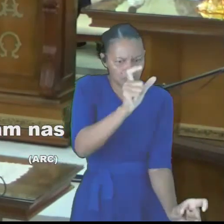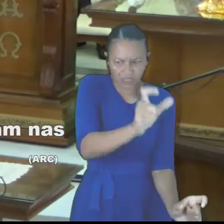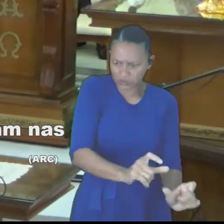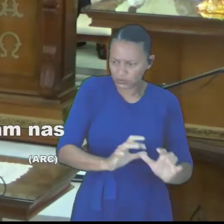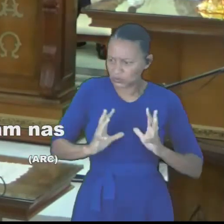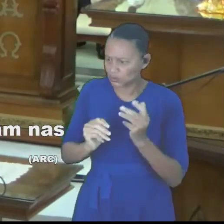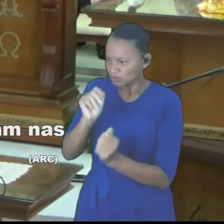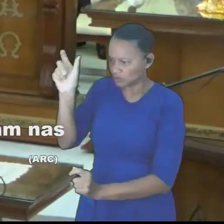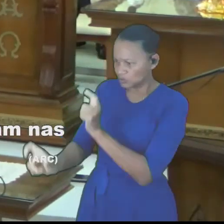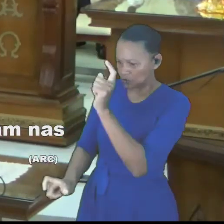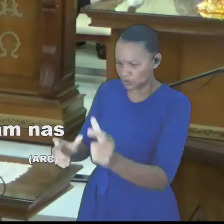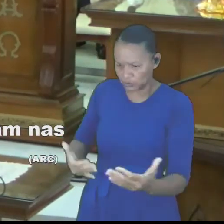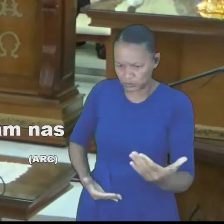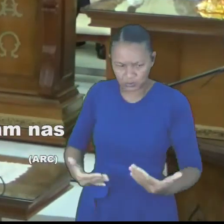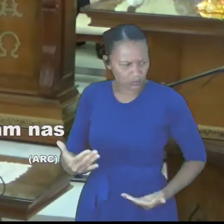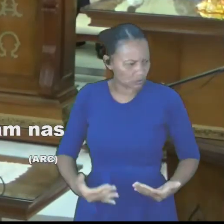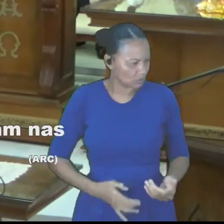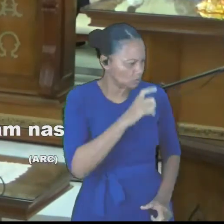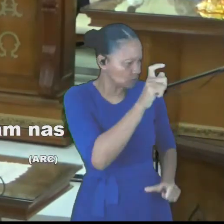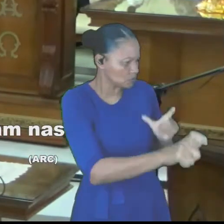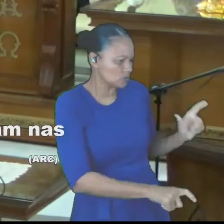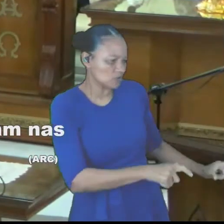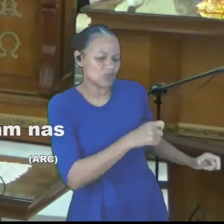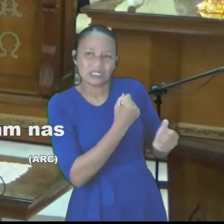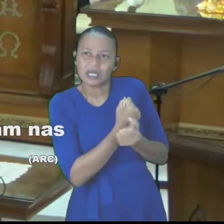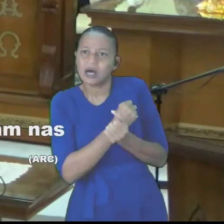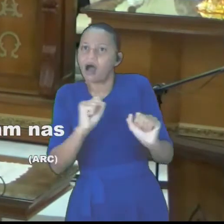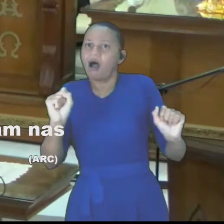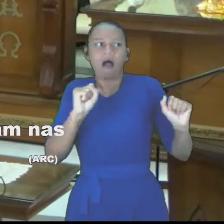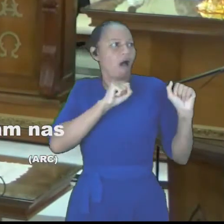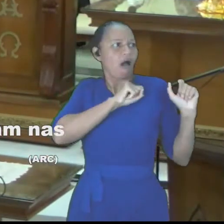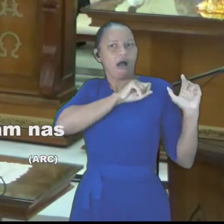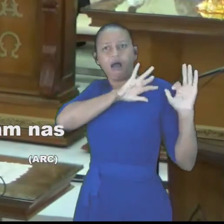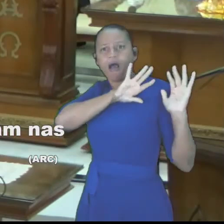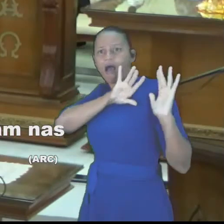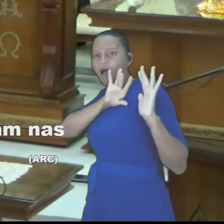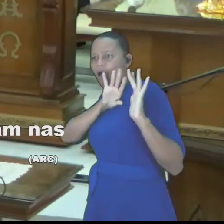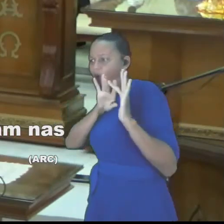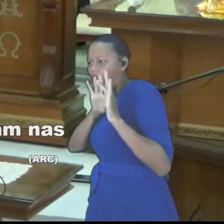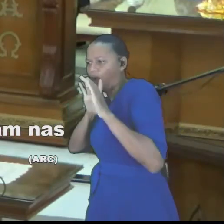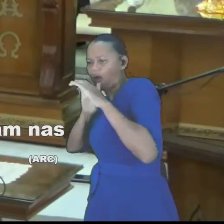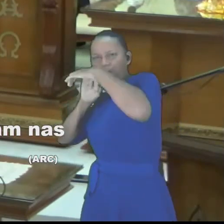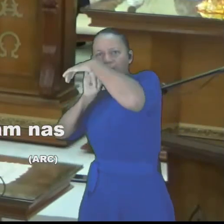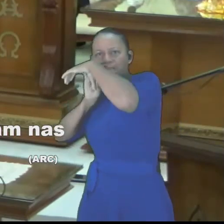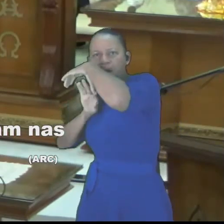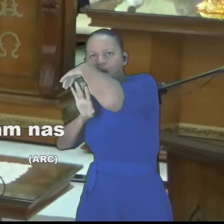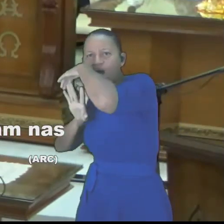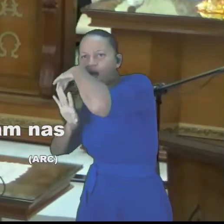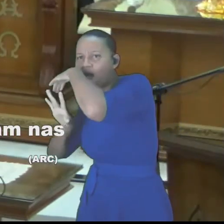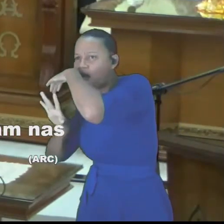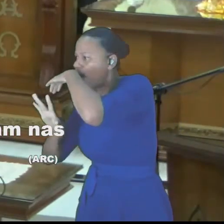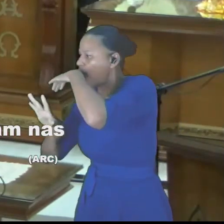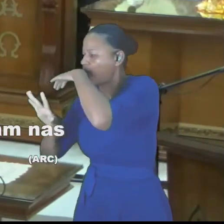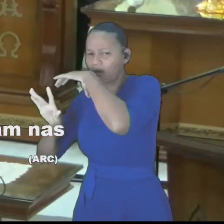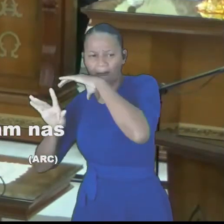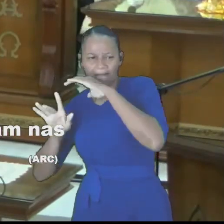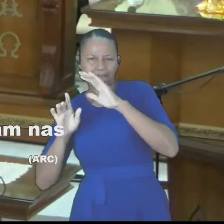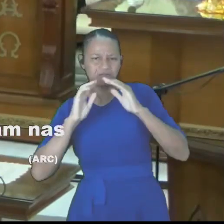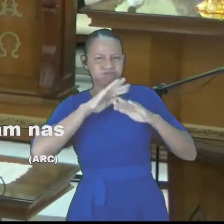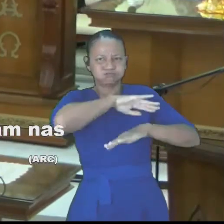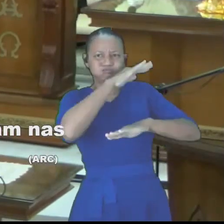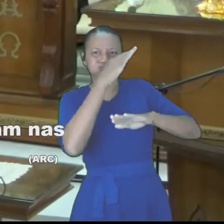e todo livre se esconderam nas cavernas e nas rochas